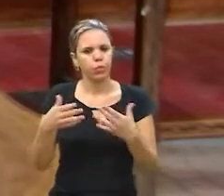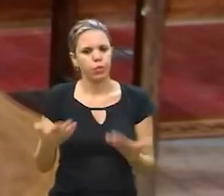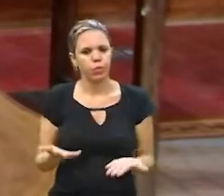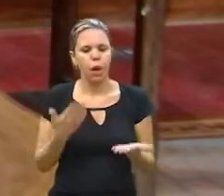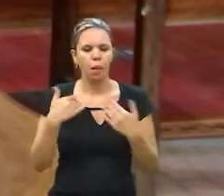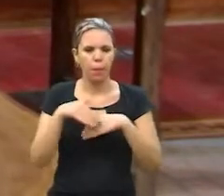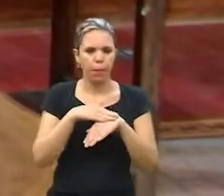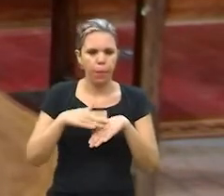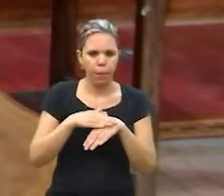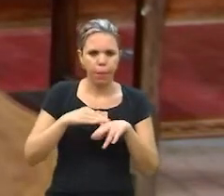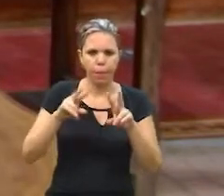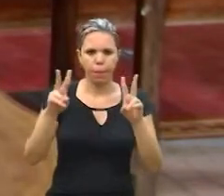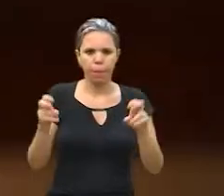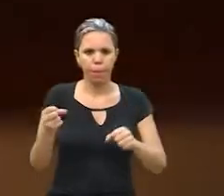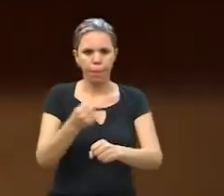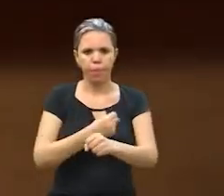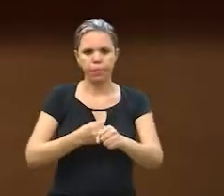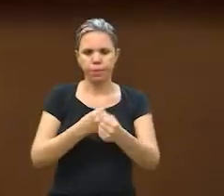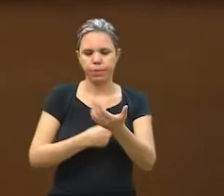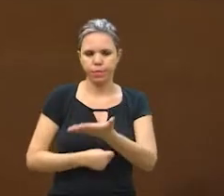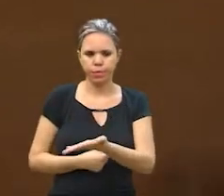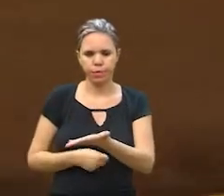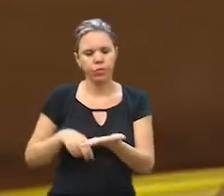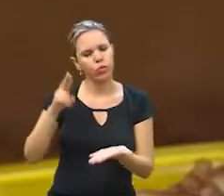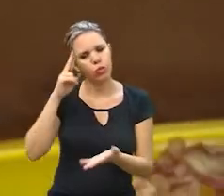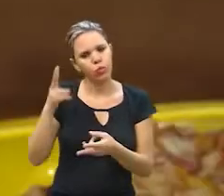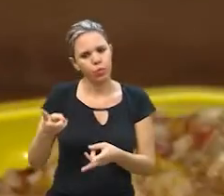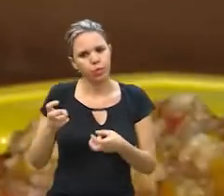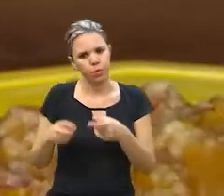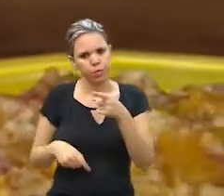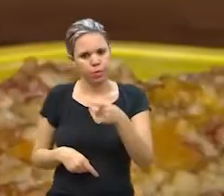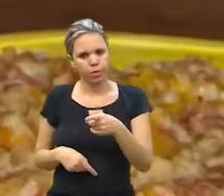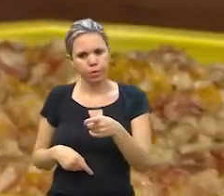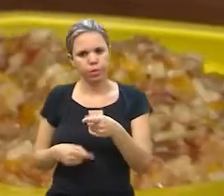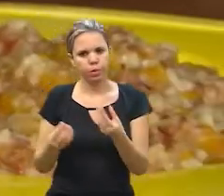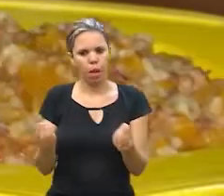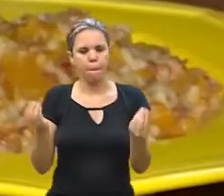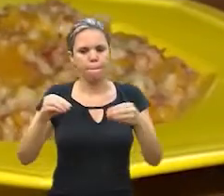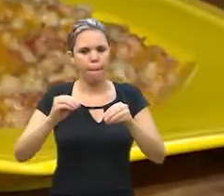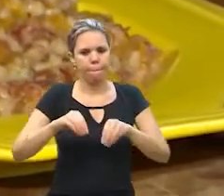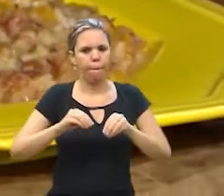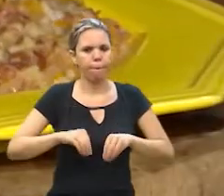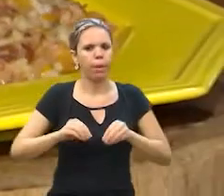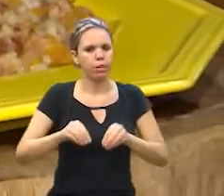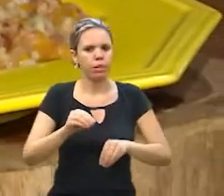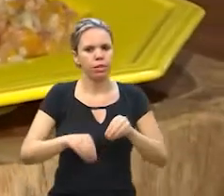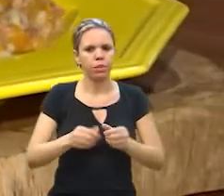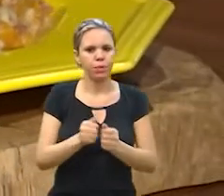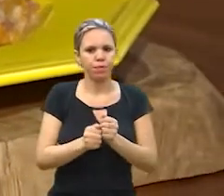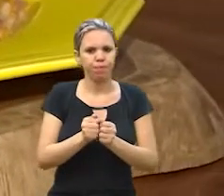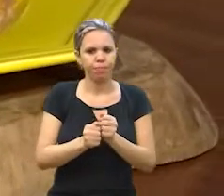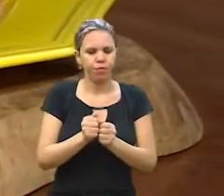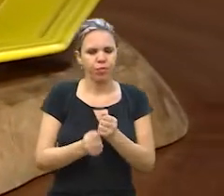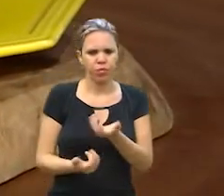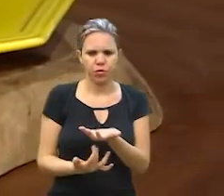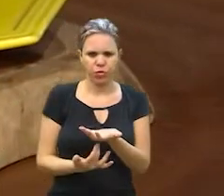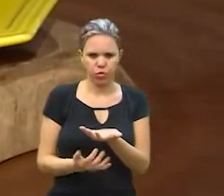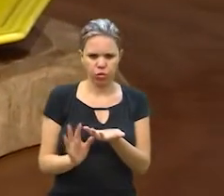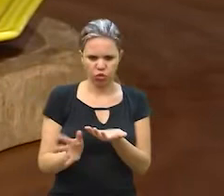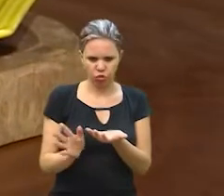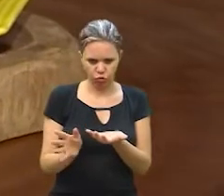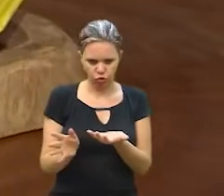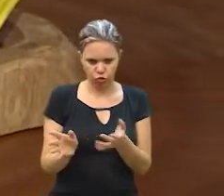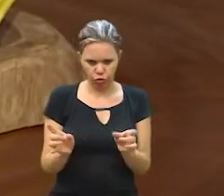vamos conversar aqui sobre a nossa receita. Chefe, eu percebi que você coloca nessa receita o arroz cozido já,